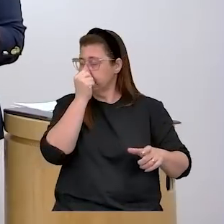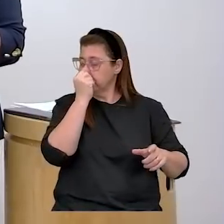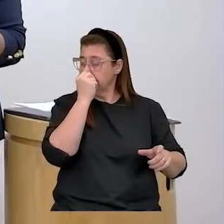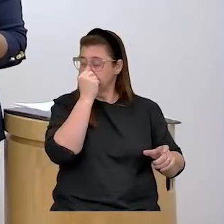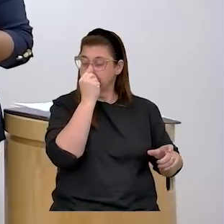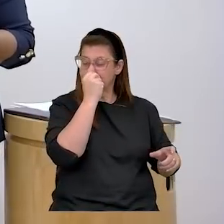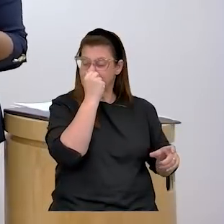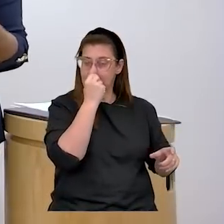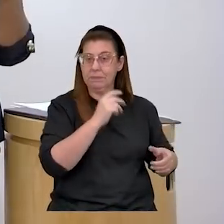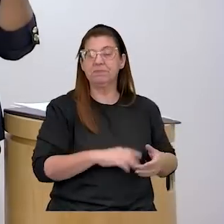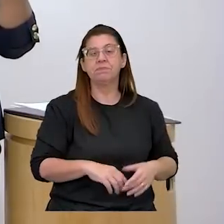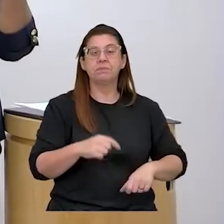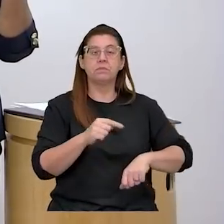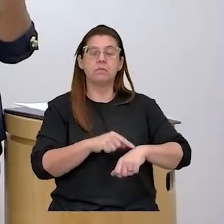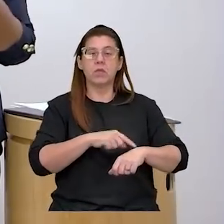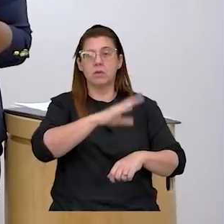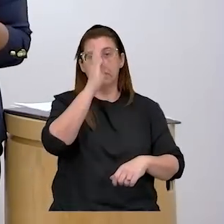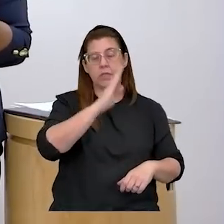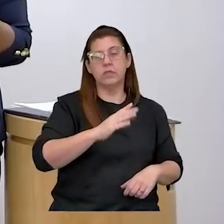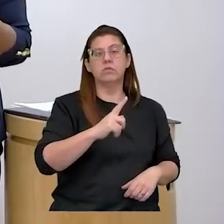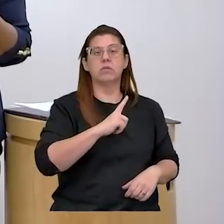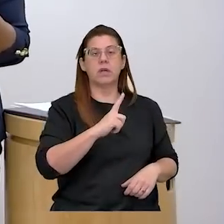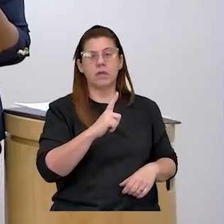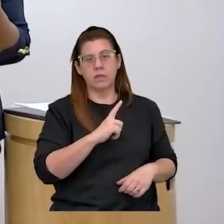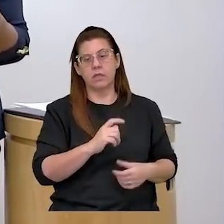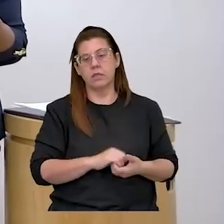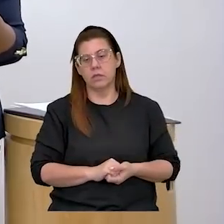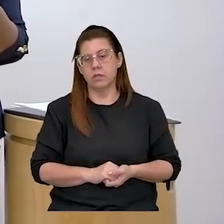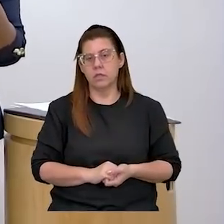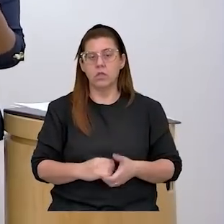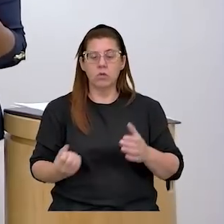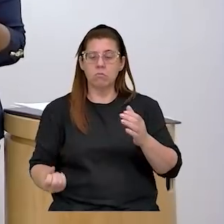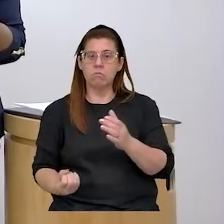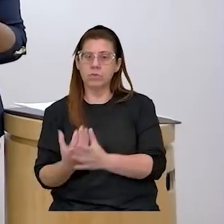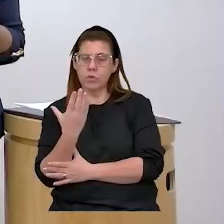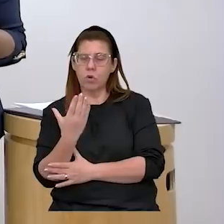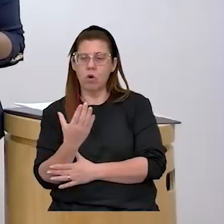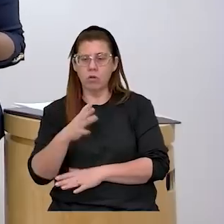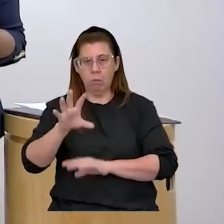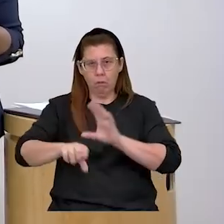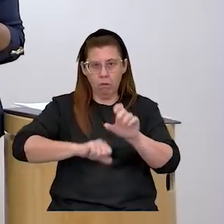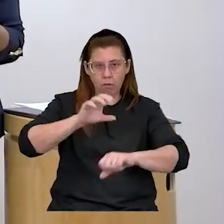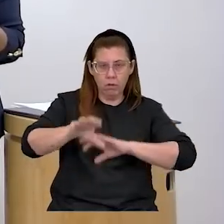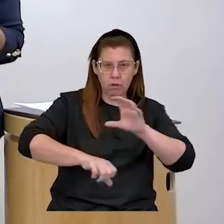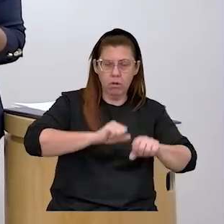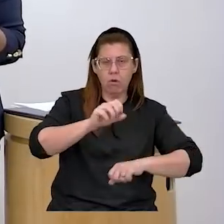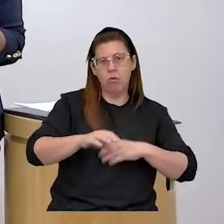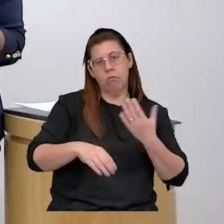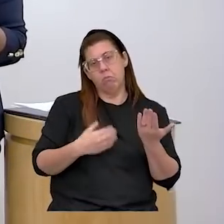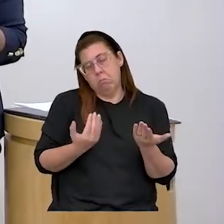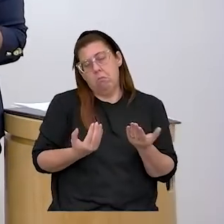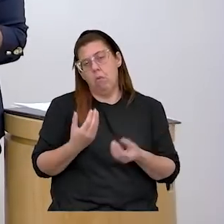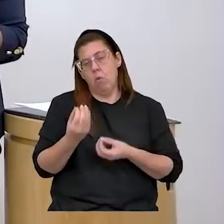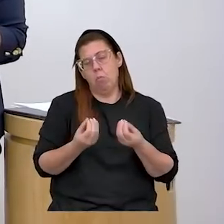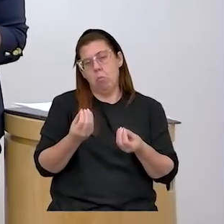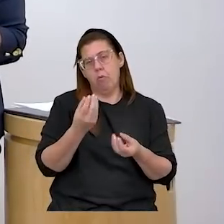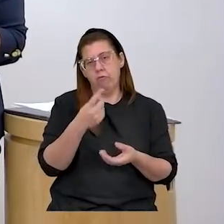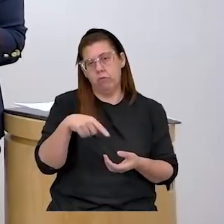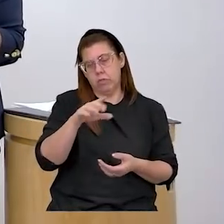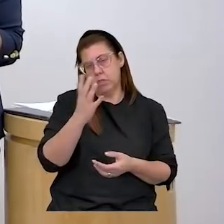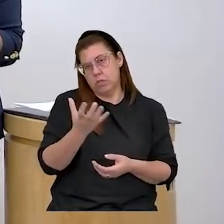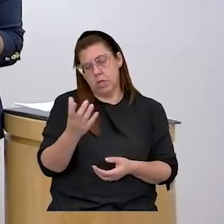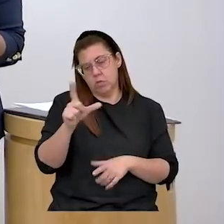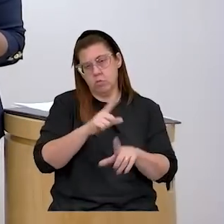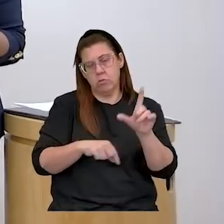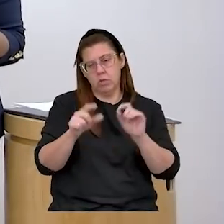falando sobre o tempo que o Brasil tem de, vamos falar assim, descobrimento, invasão, enfim, como vocês quiserem usar o termo, mas pensando